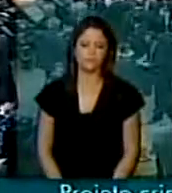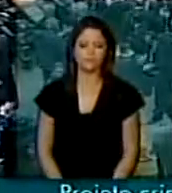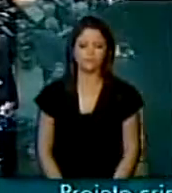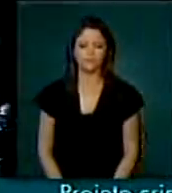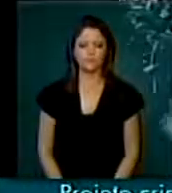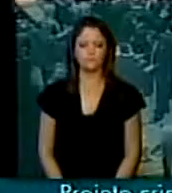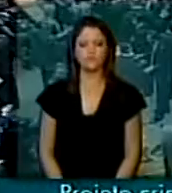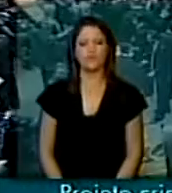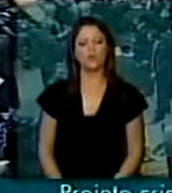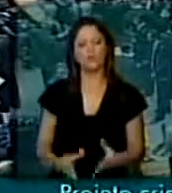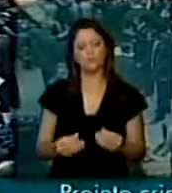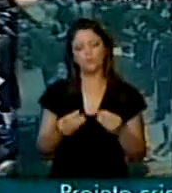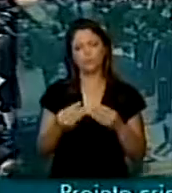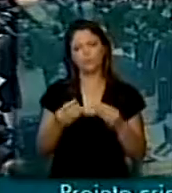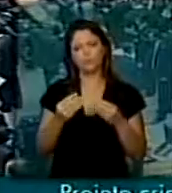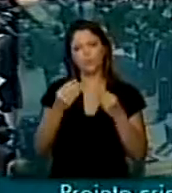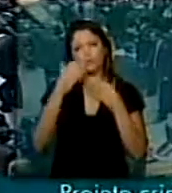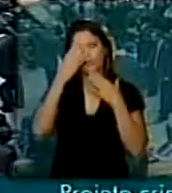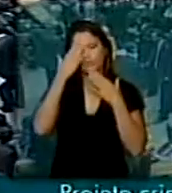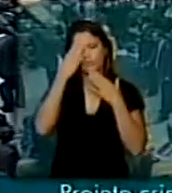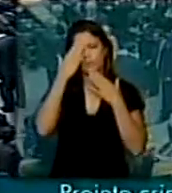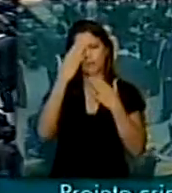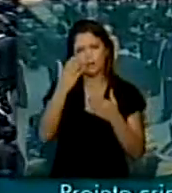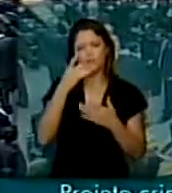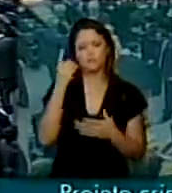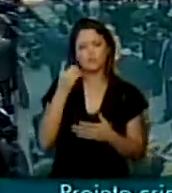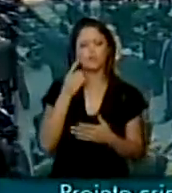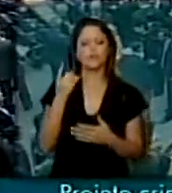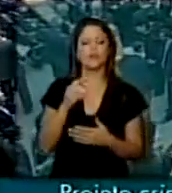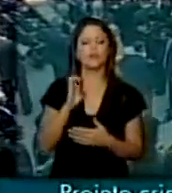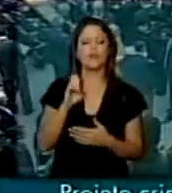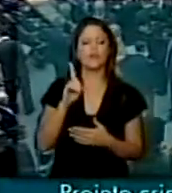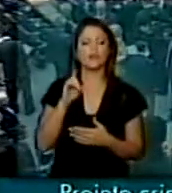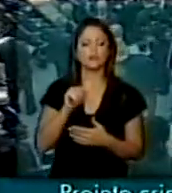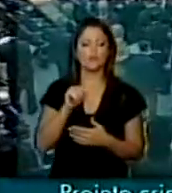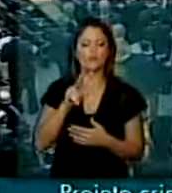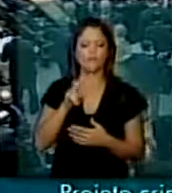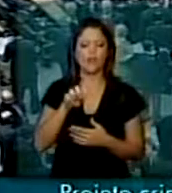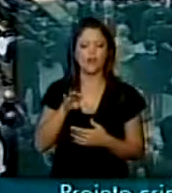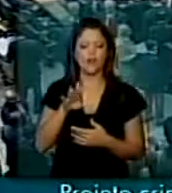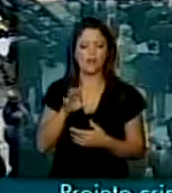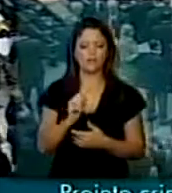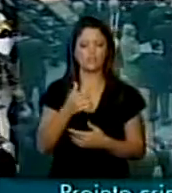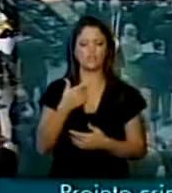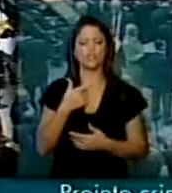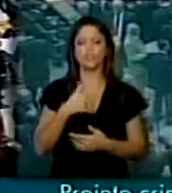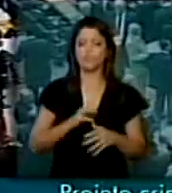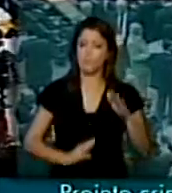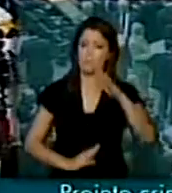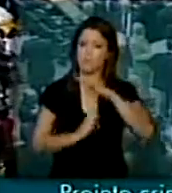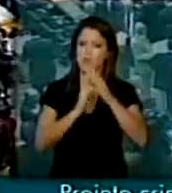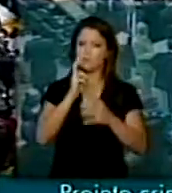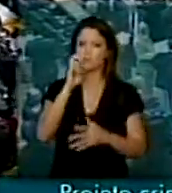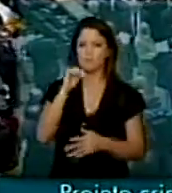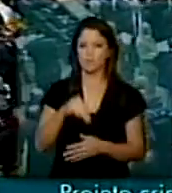Muito obrigado, deputado Eduardo Edson Duarte. Deputado Ivan Valente, pela liderança do PSOL. Prazo máximo de 5 minutos.